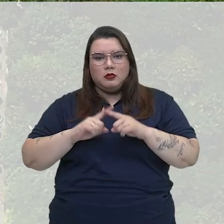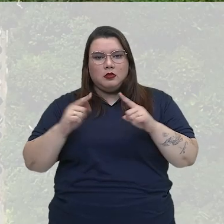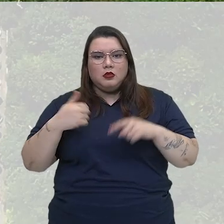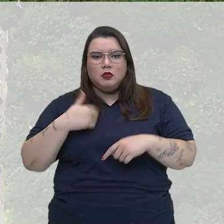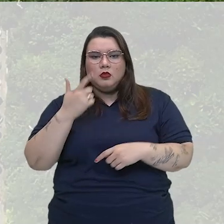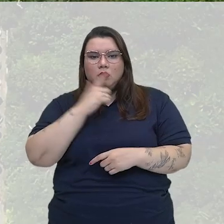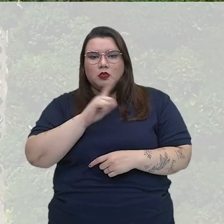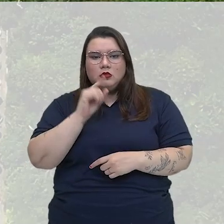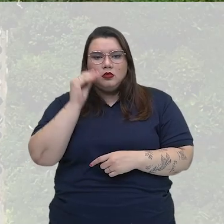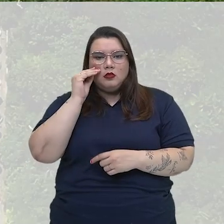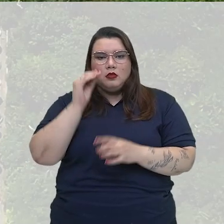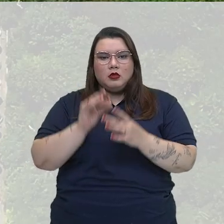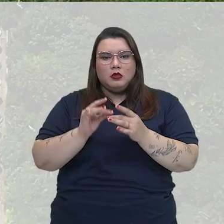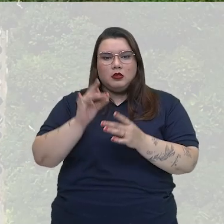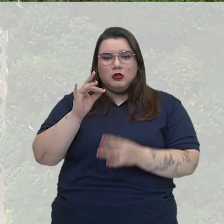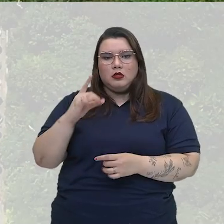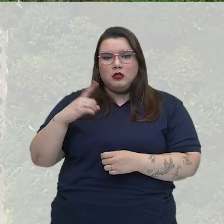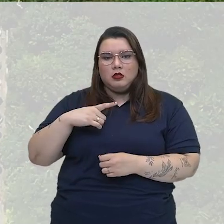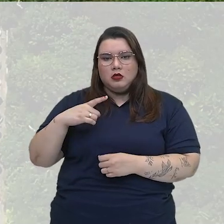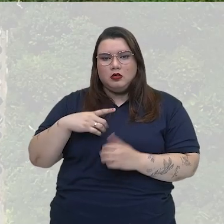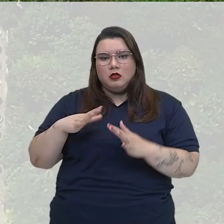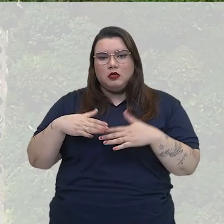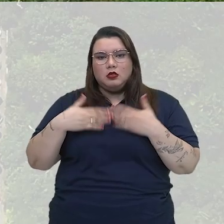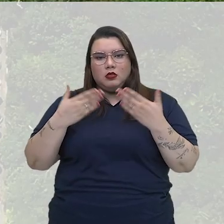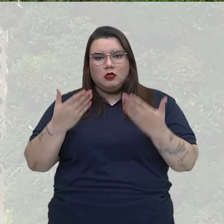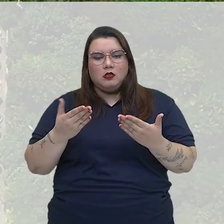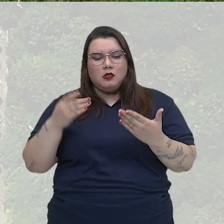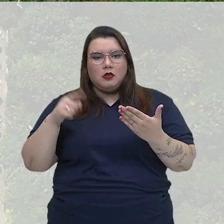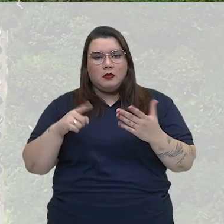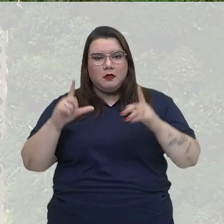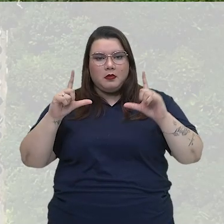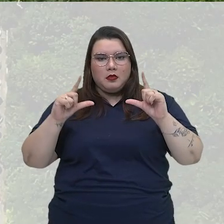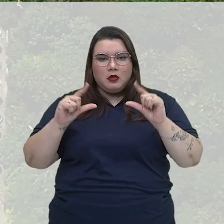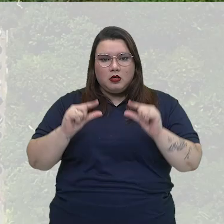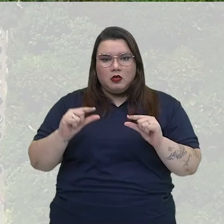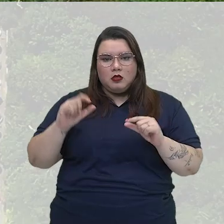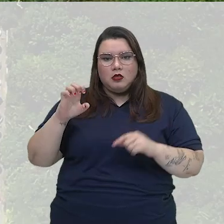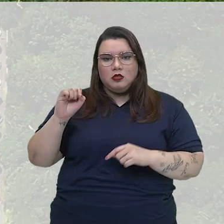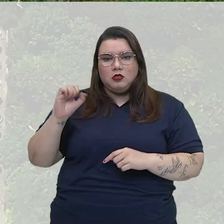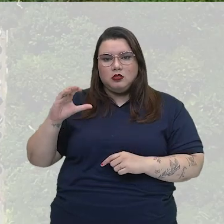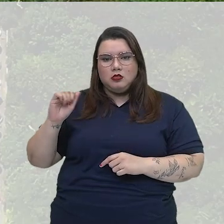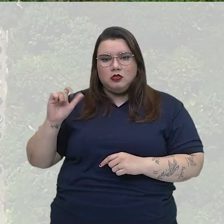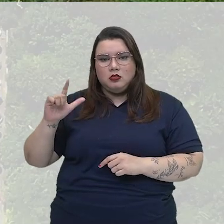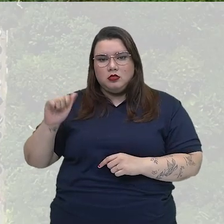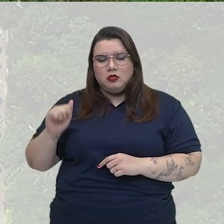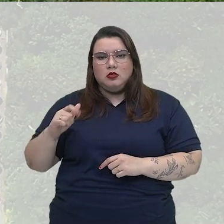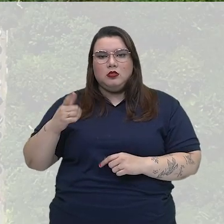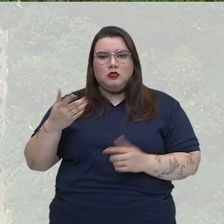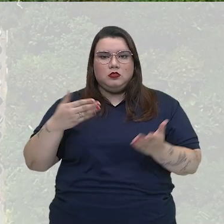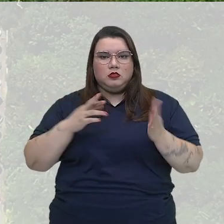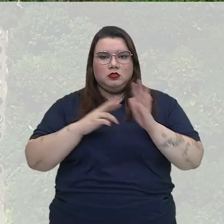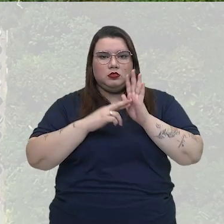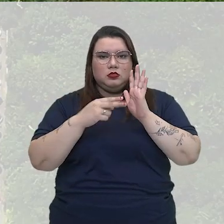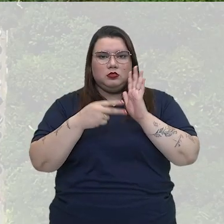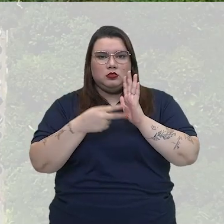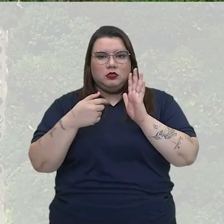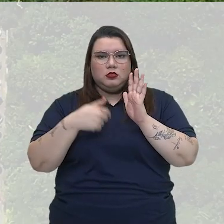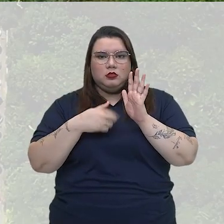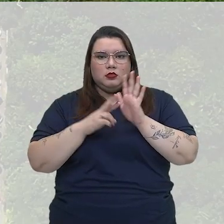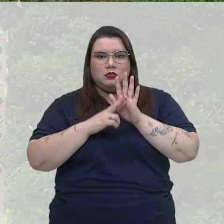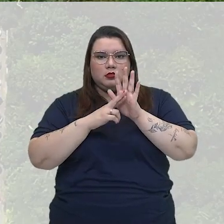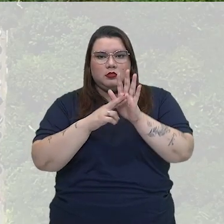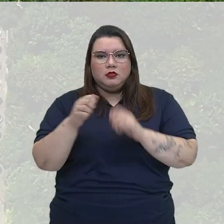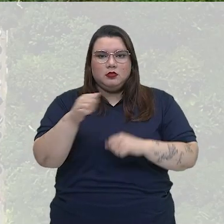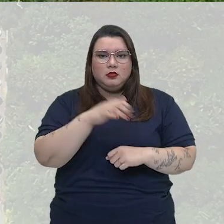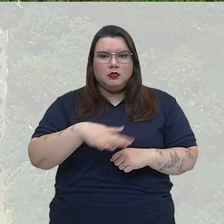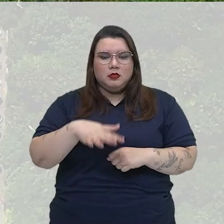consigo ver os detalhes que eles possuem. Então, quanto menor a escala, quer dizer que eu estou representando uma